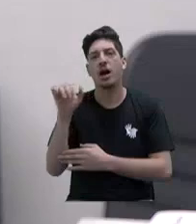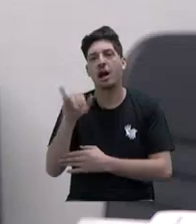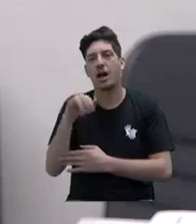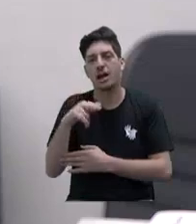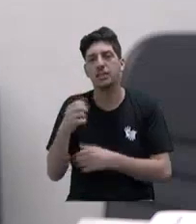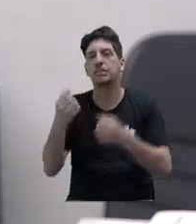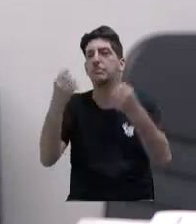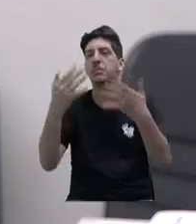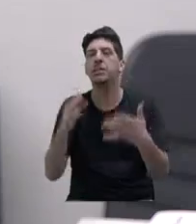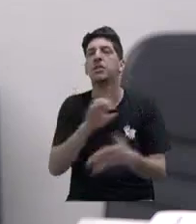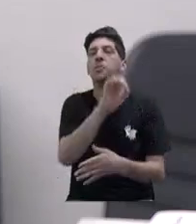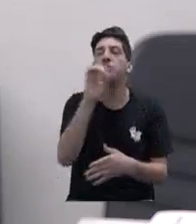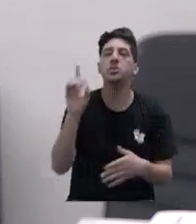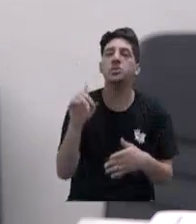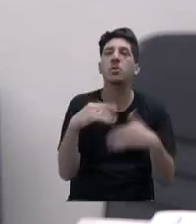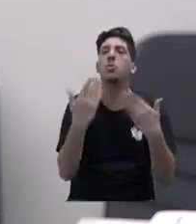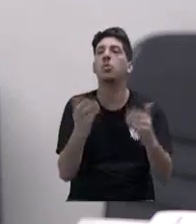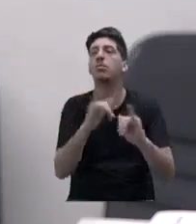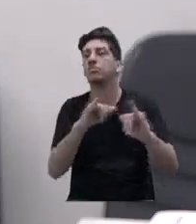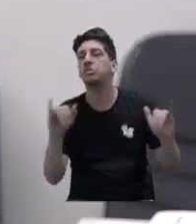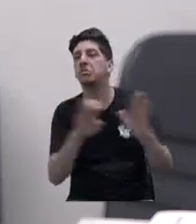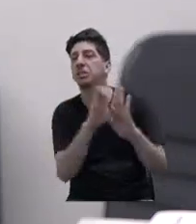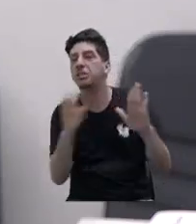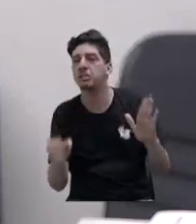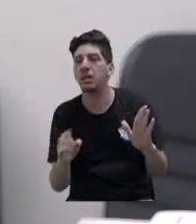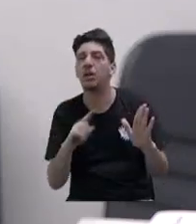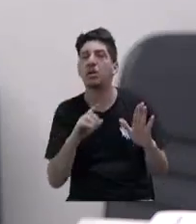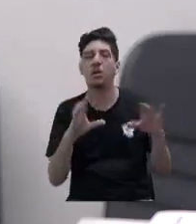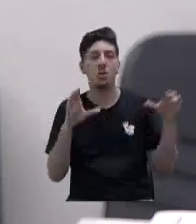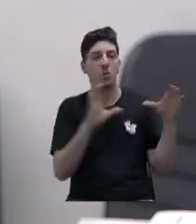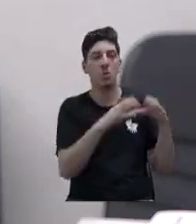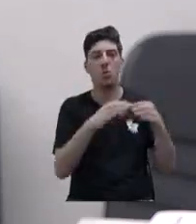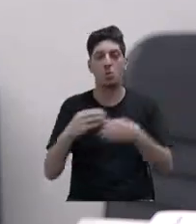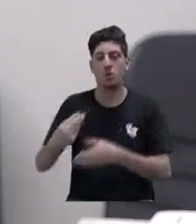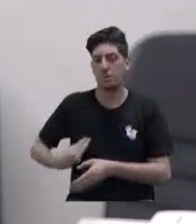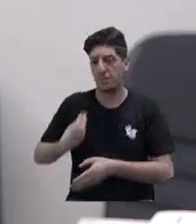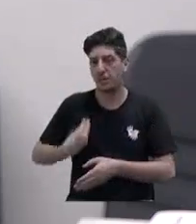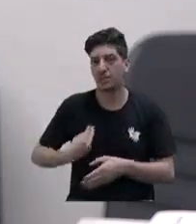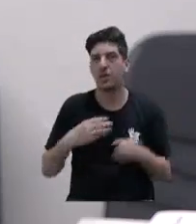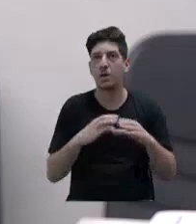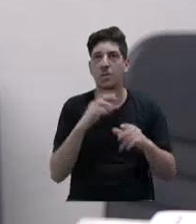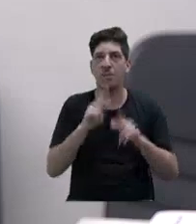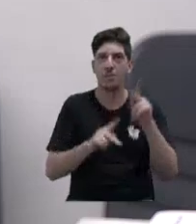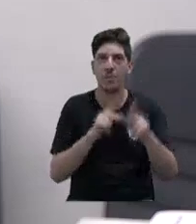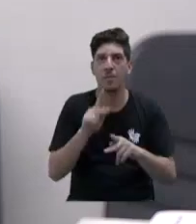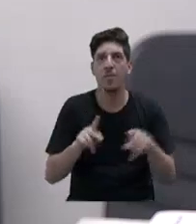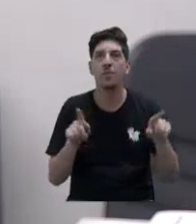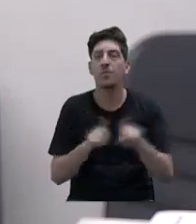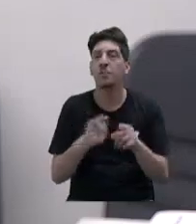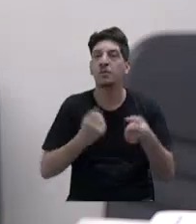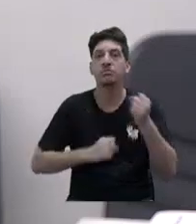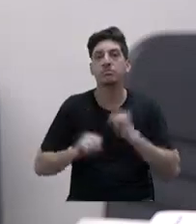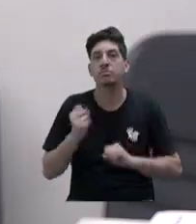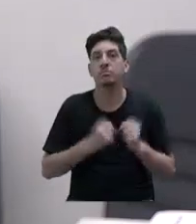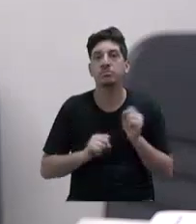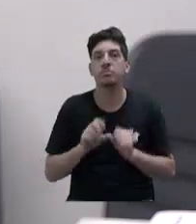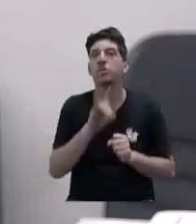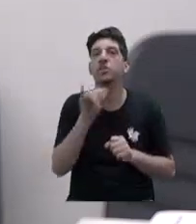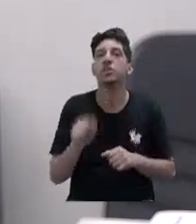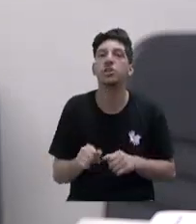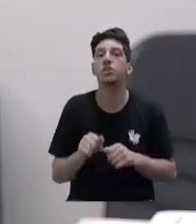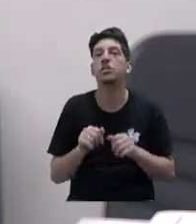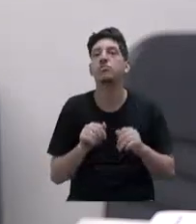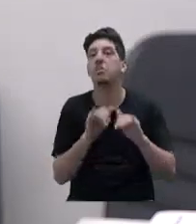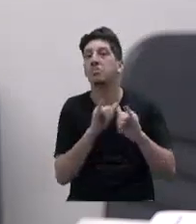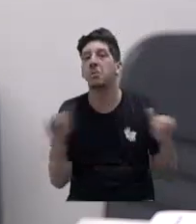que sai, são demandas que os comitês que estão aqui, comitês populares, também têm angústia. Que dia que saem os